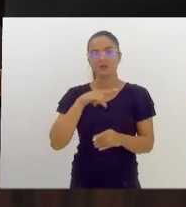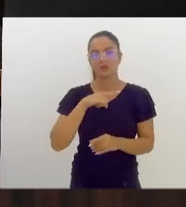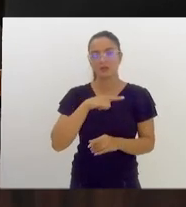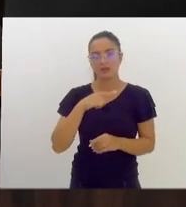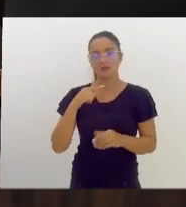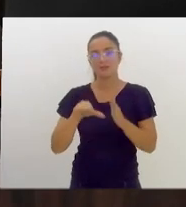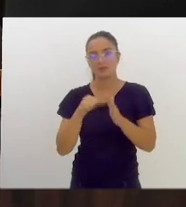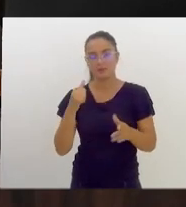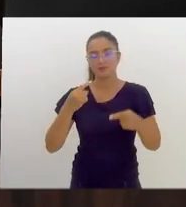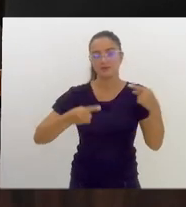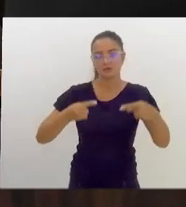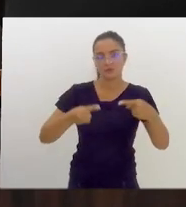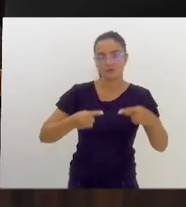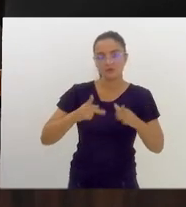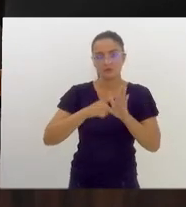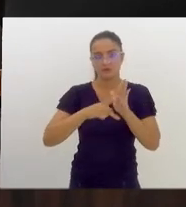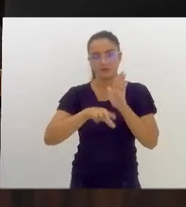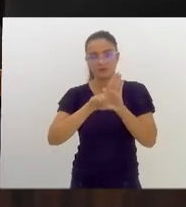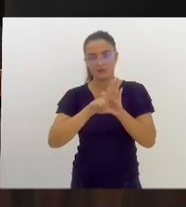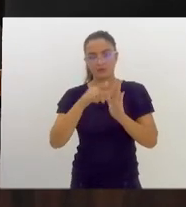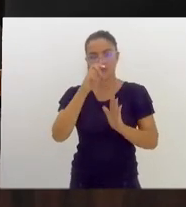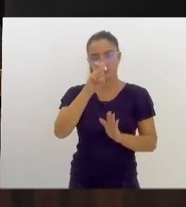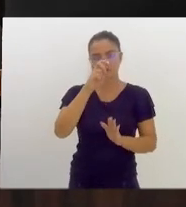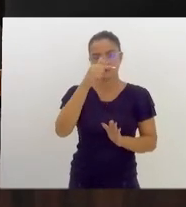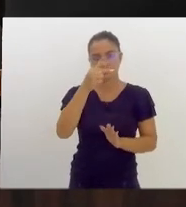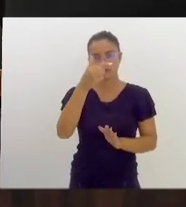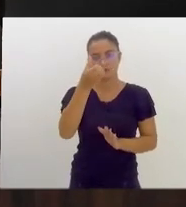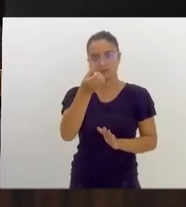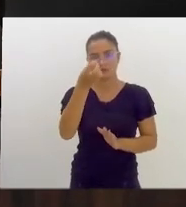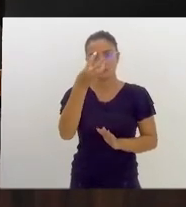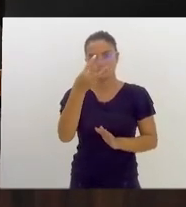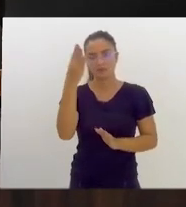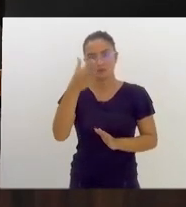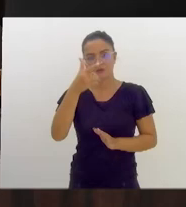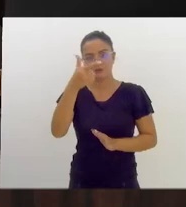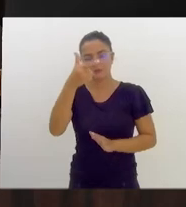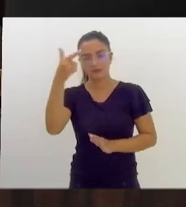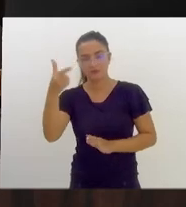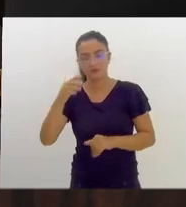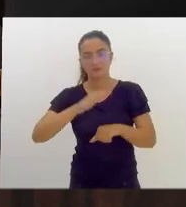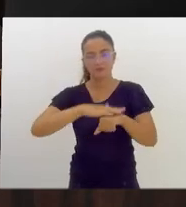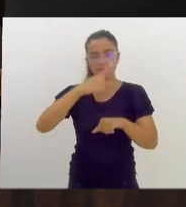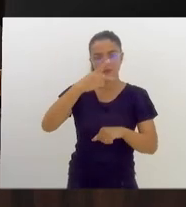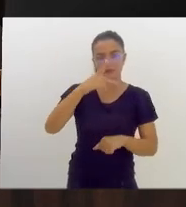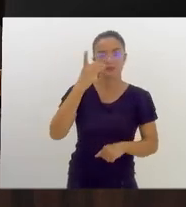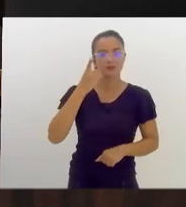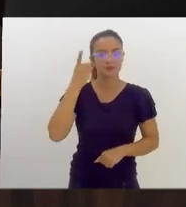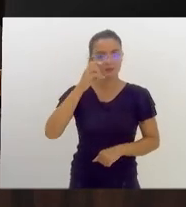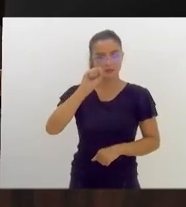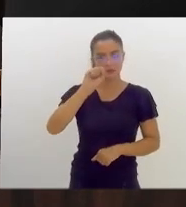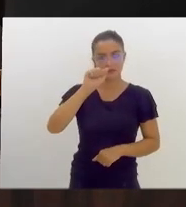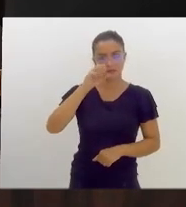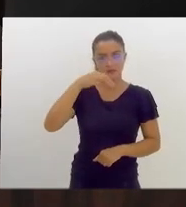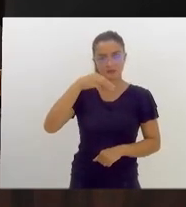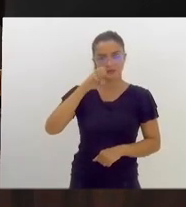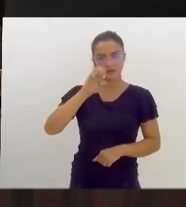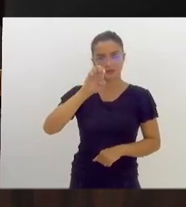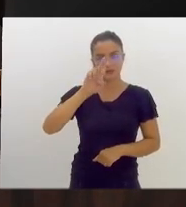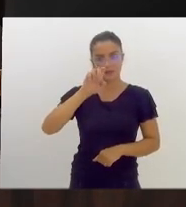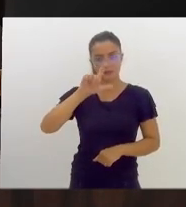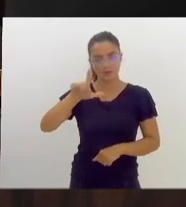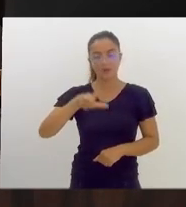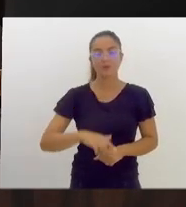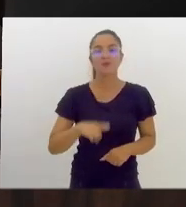primeira discussão, projeto de lei número 5763, de 22, de autoria do deputado Samuel Malafaia, que altera a